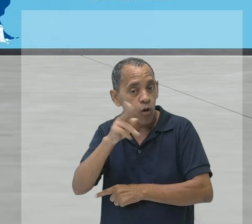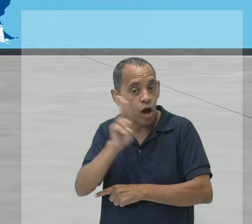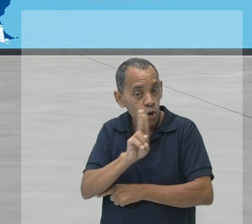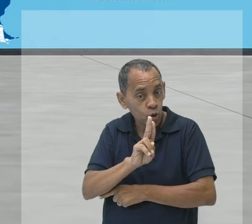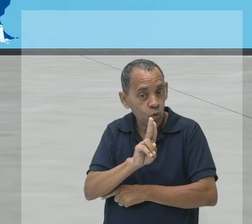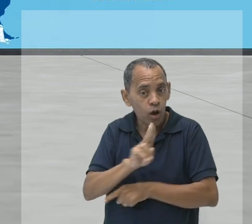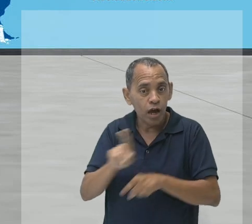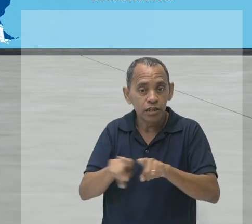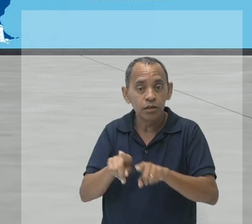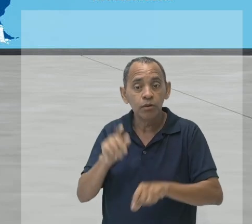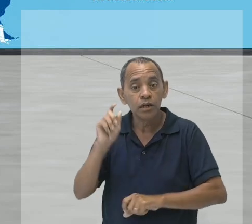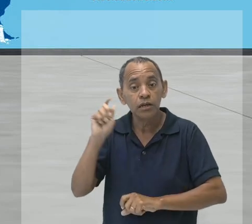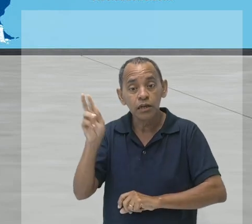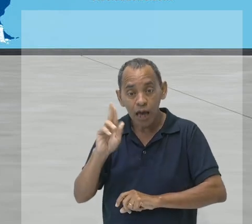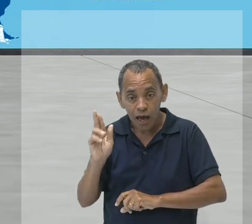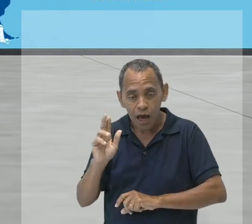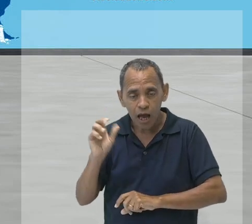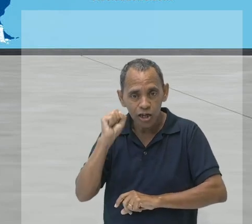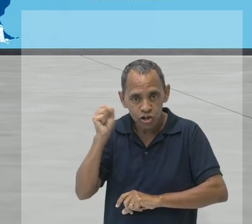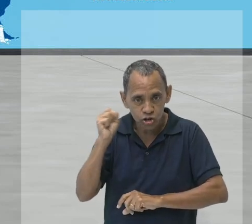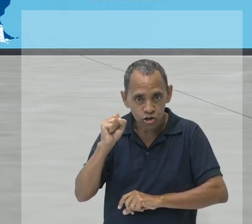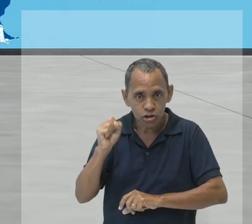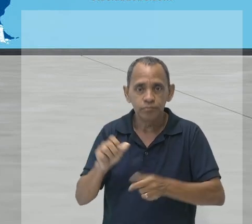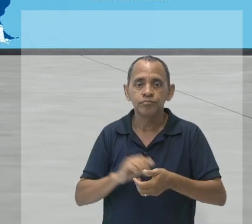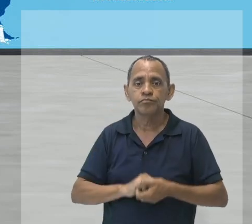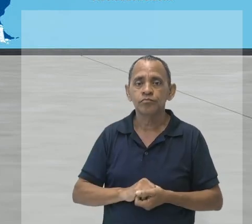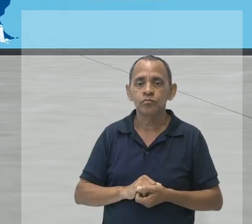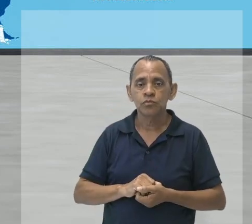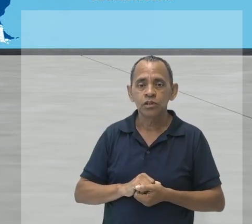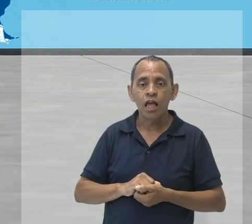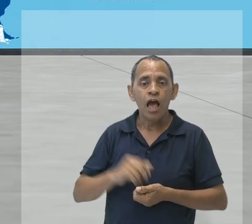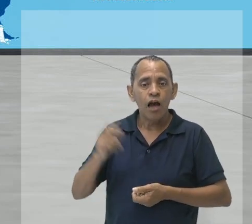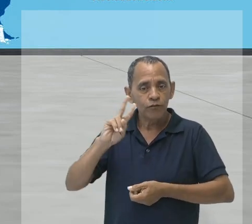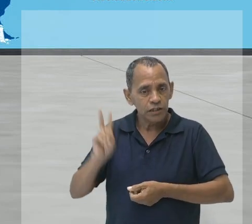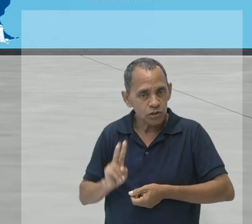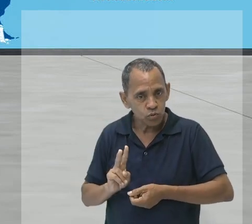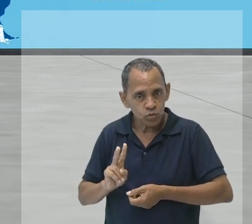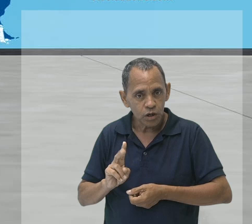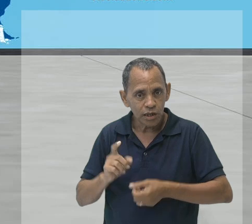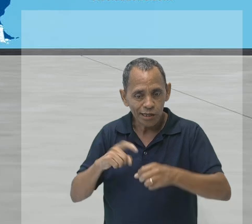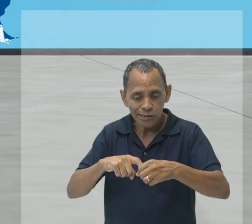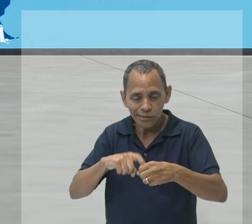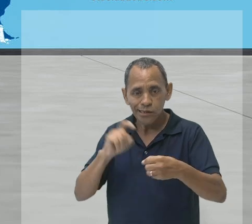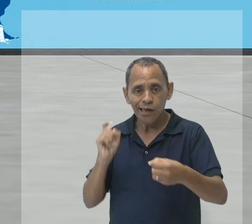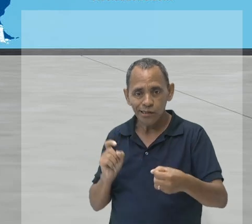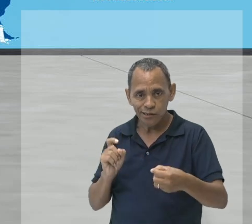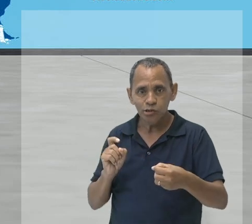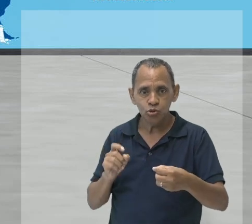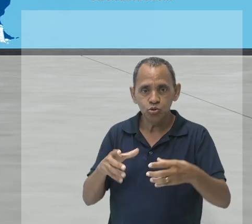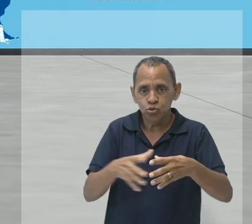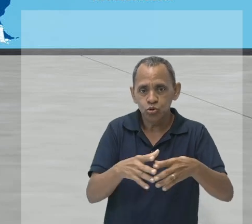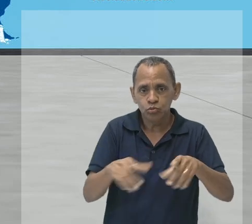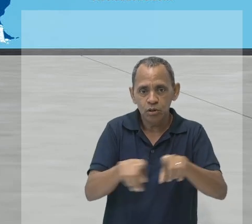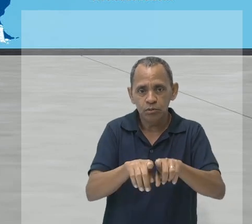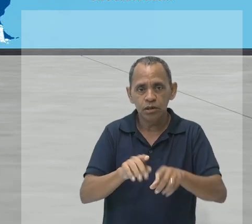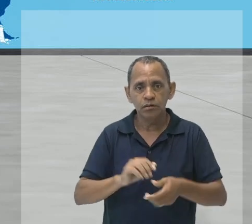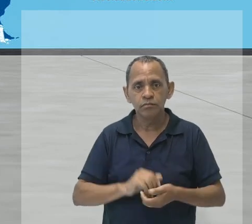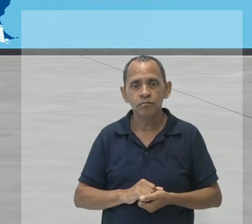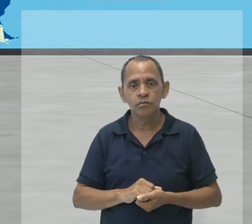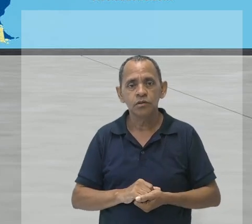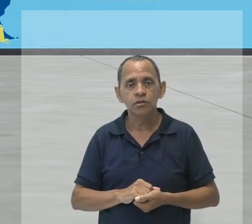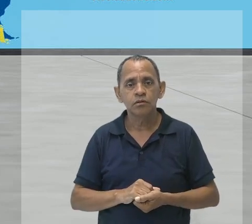o Uruguai e a Argentina. A Venezuela está suspensa, conforme eu já disse para vocês. Temos também os chamados